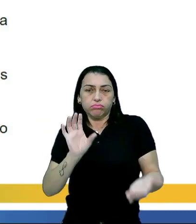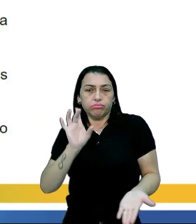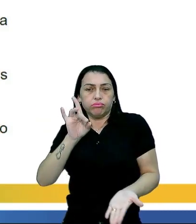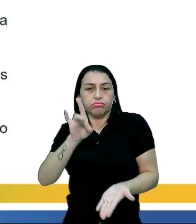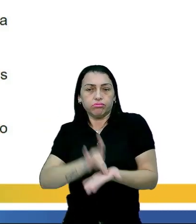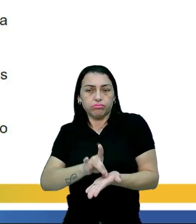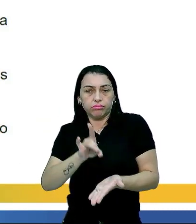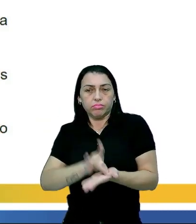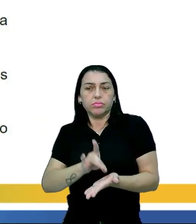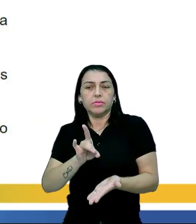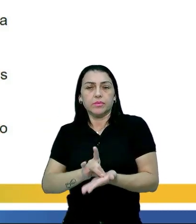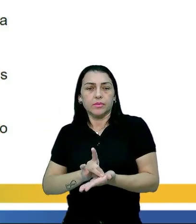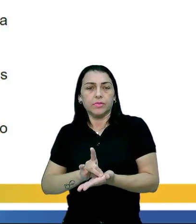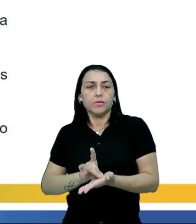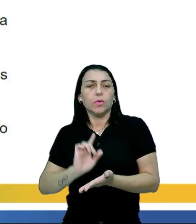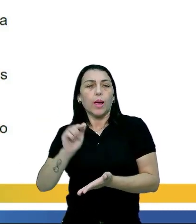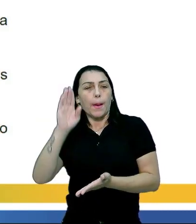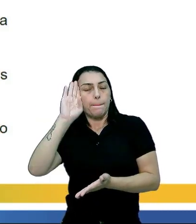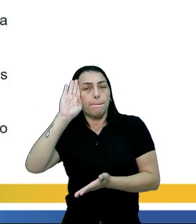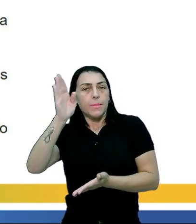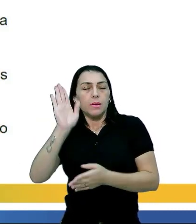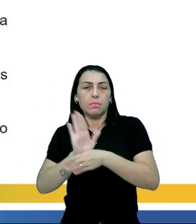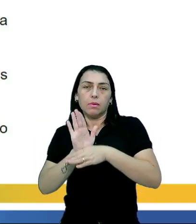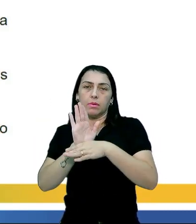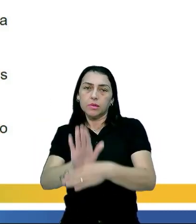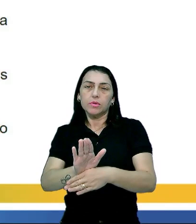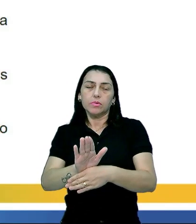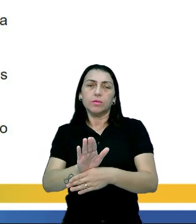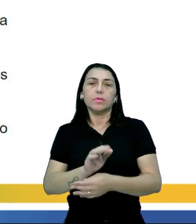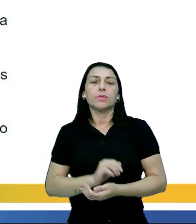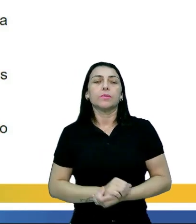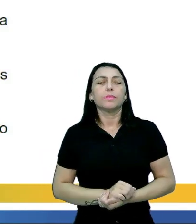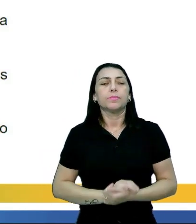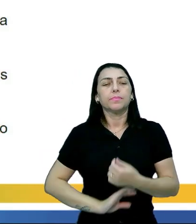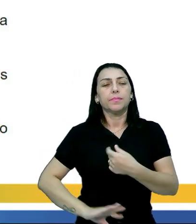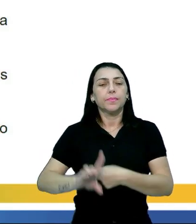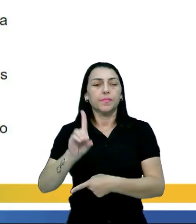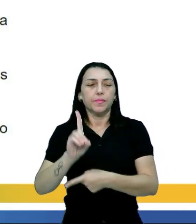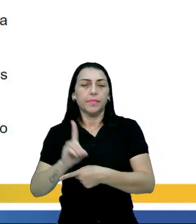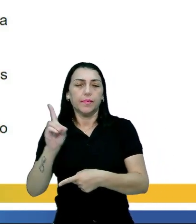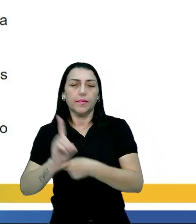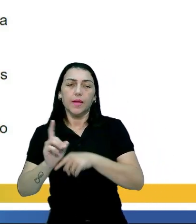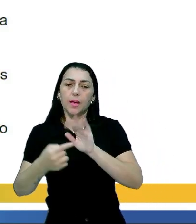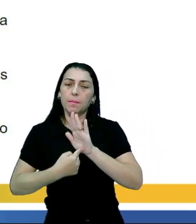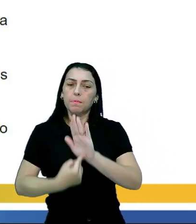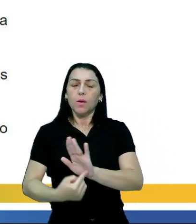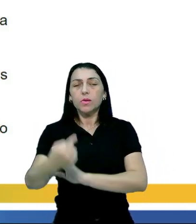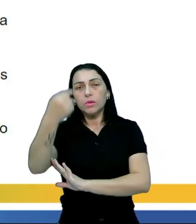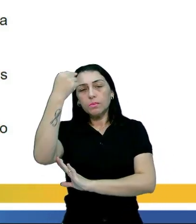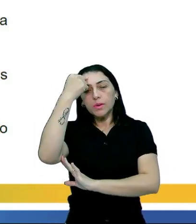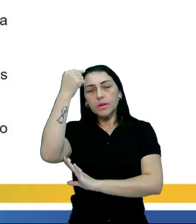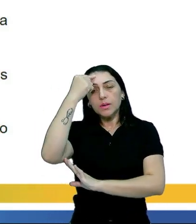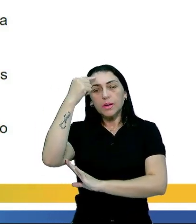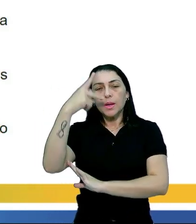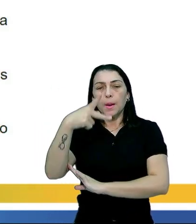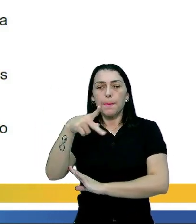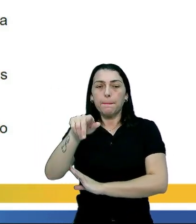como a consciência de classe verdadeira, foi sua principal contribuição. Letra